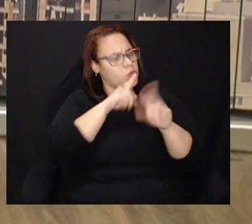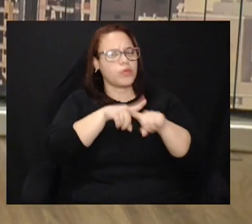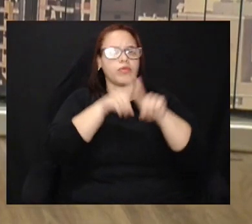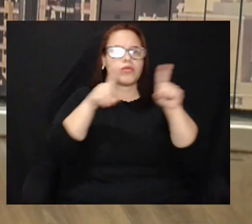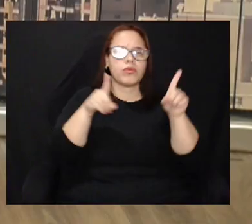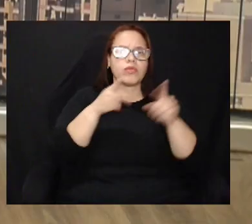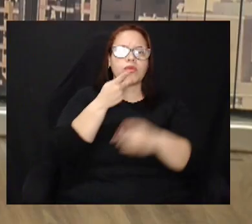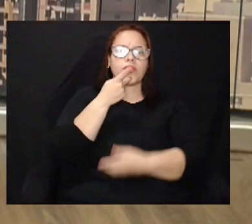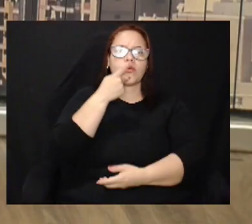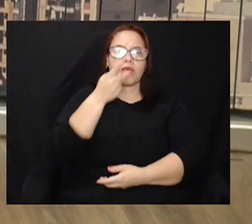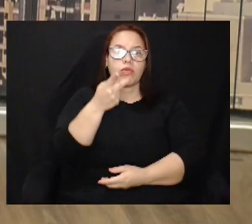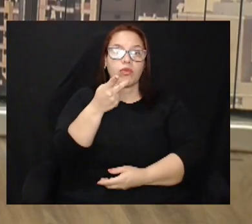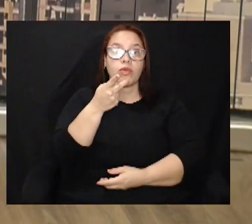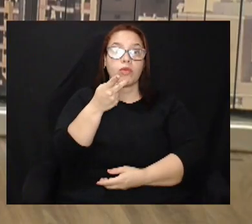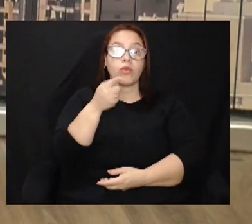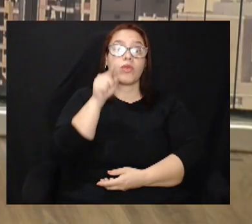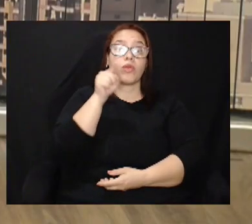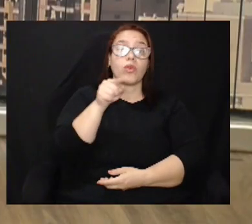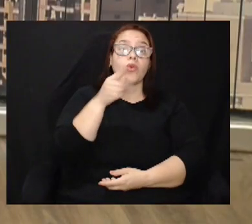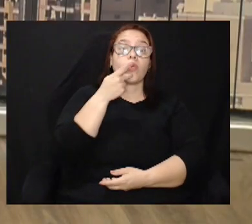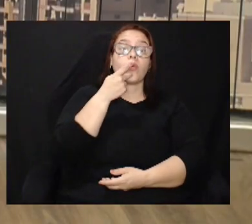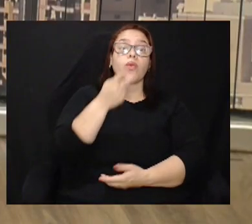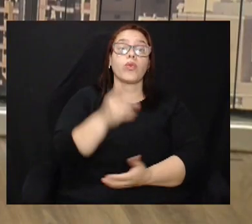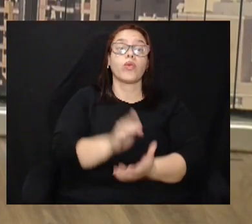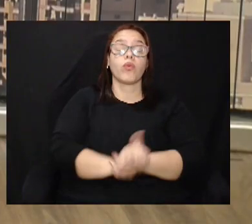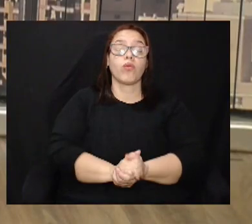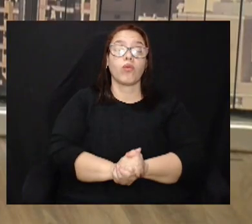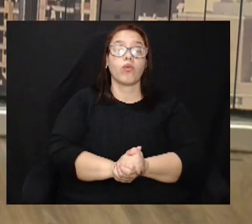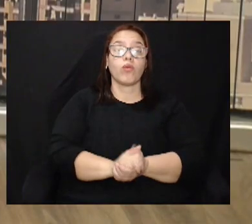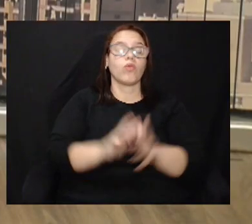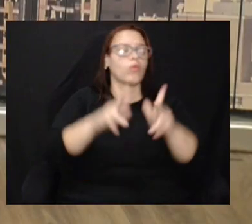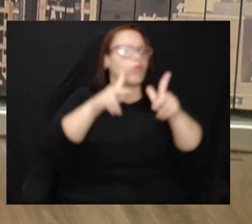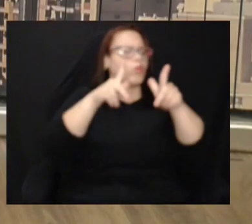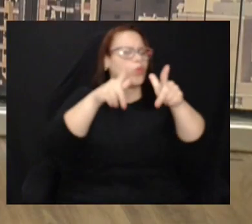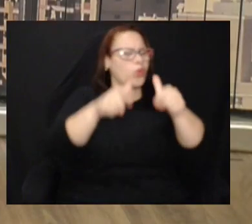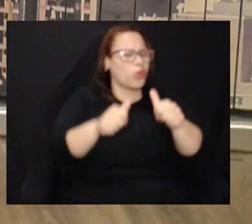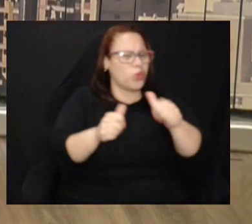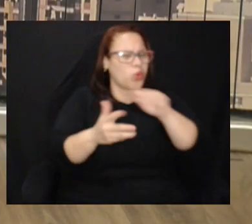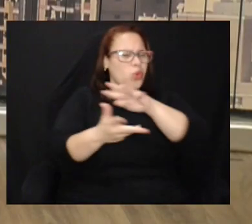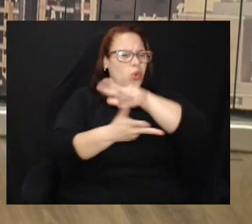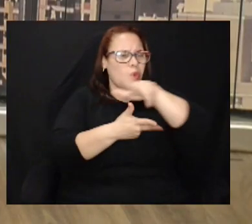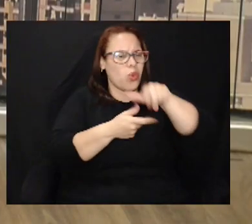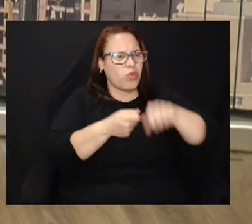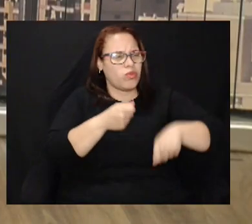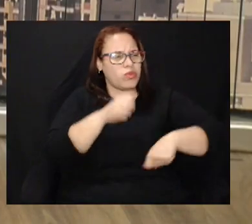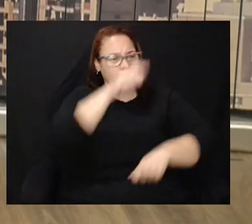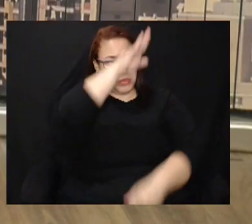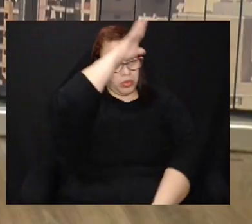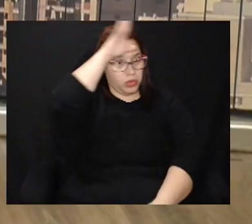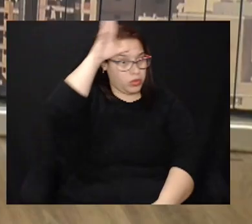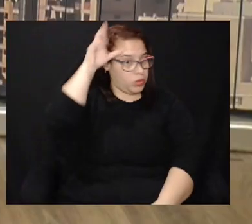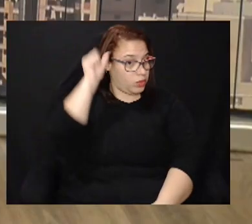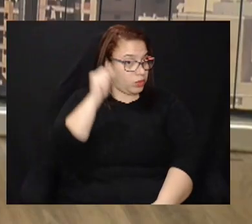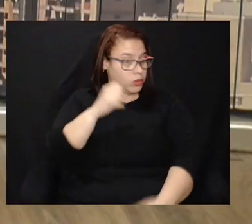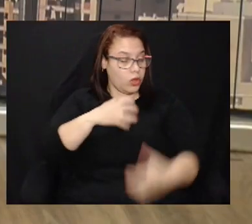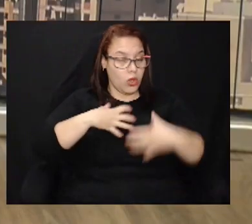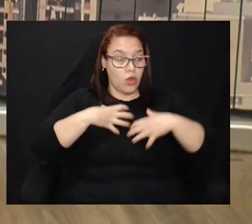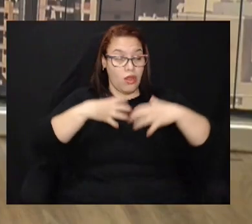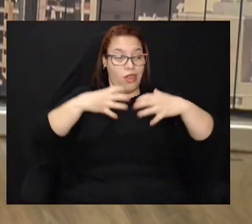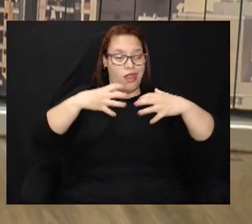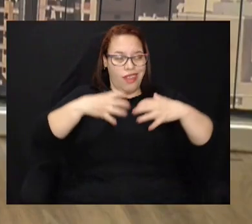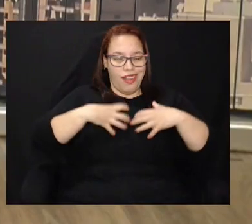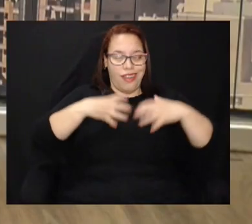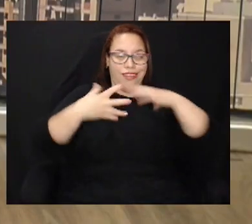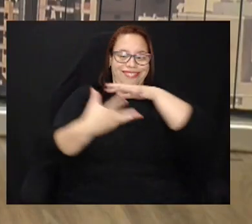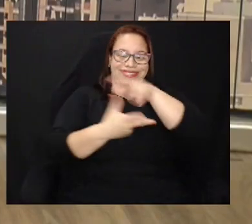já quando você diz aí que é o que todo mundo fala, né? Amazônia, o pulmão do planeta. Que análise